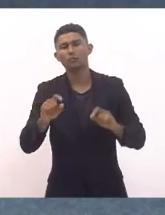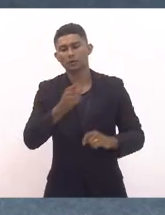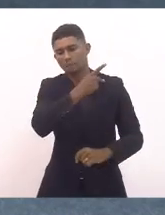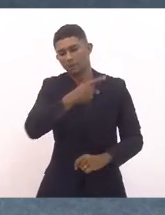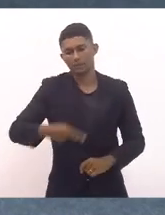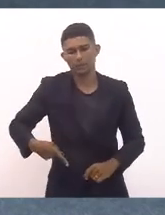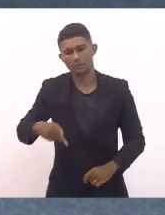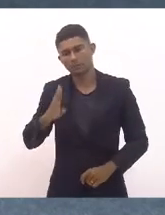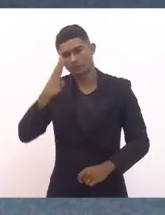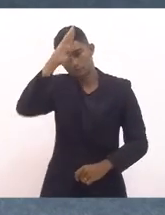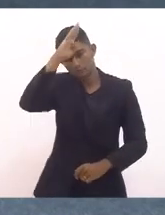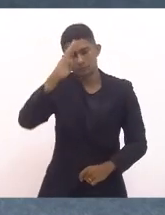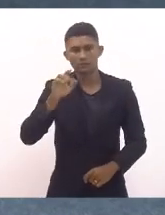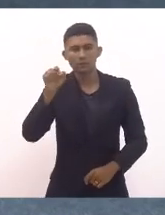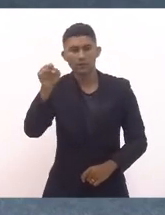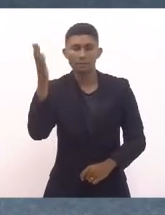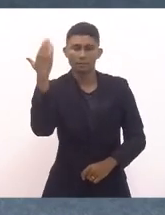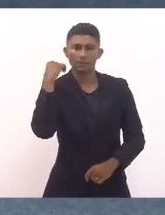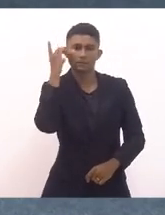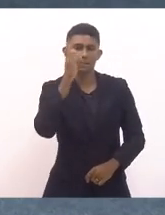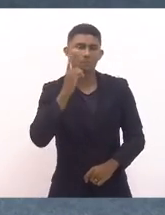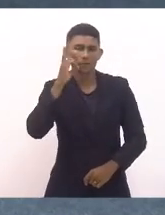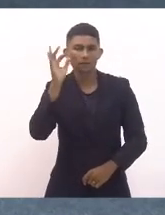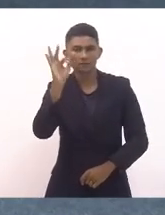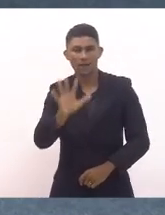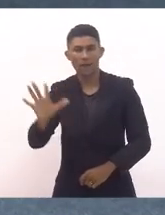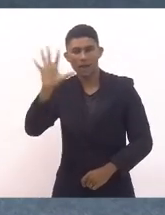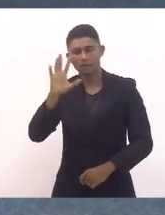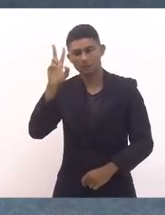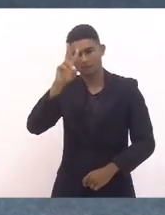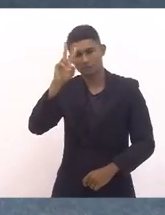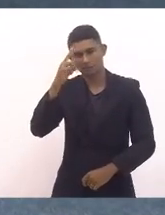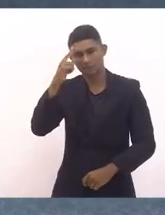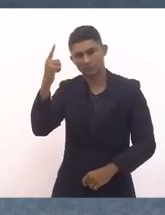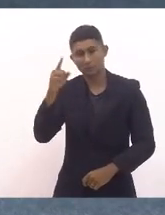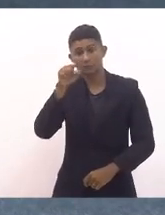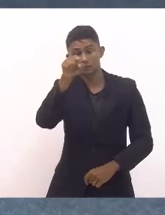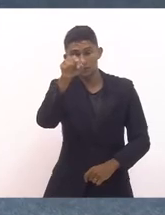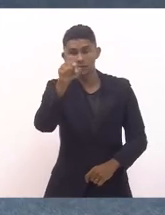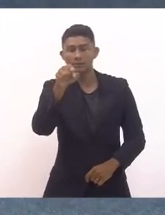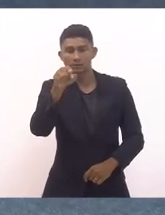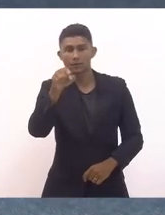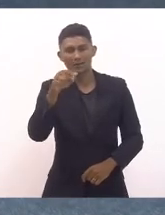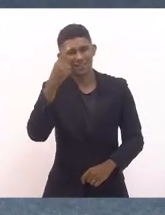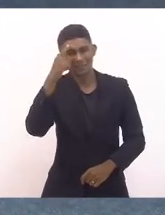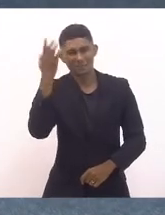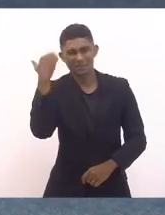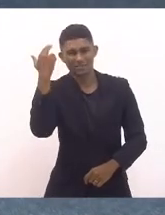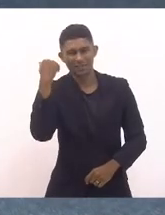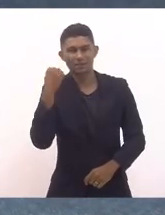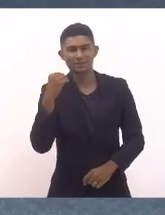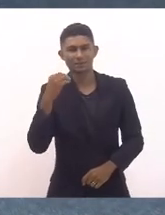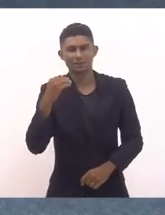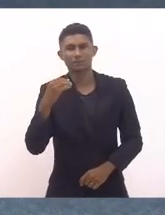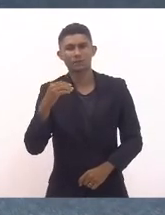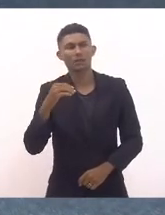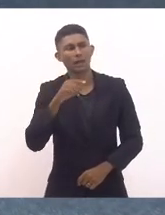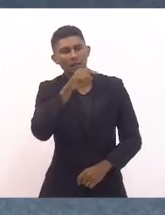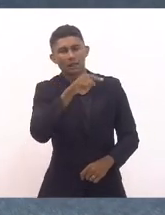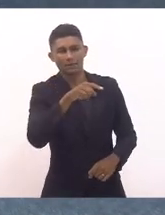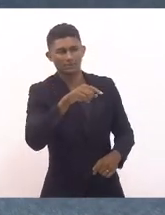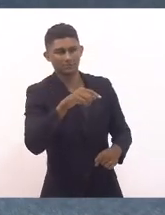Bolsonaro enquanto deputado federal. Na tribuna, como Vossa Excelência está nesse momento, só que na Câmara